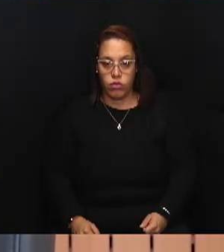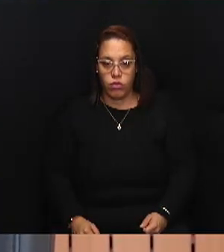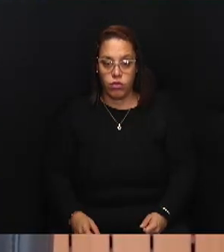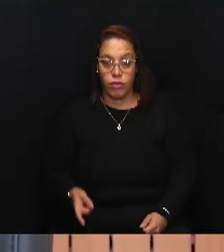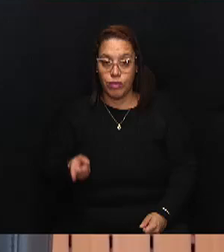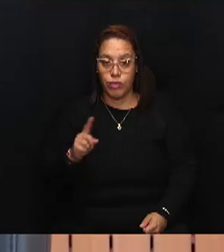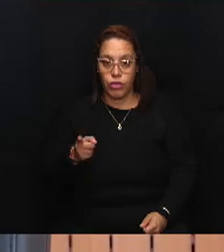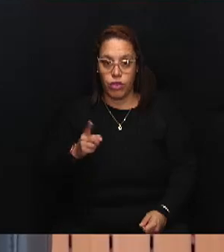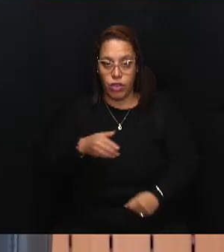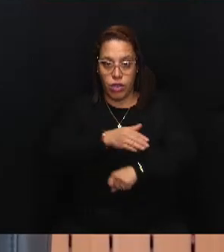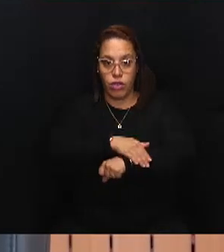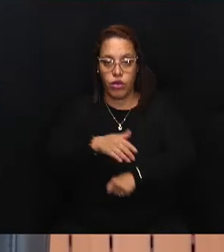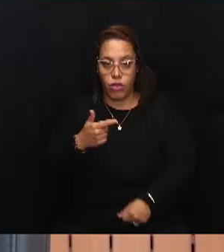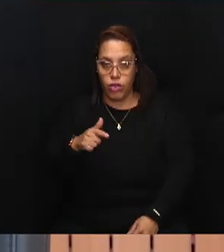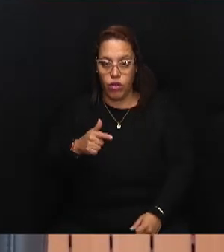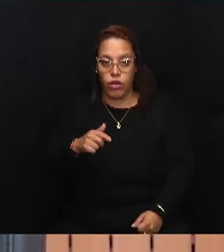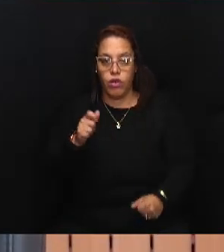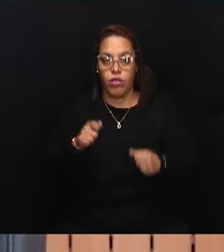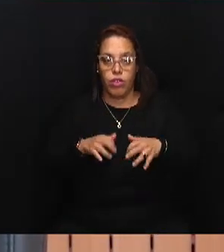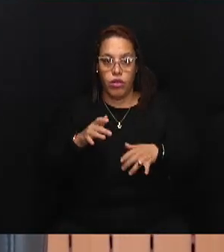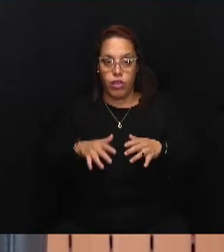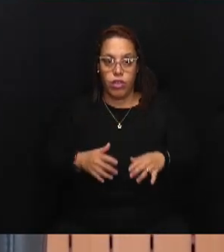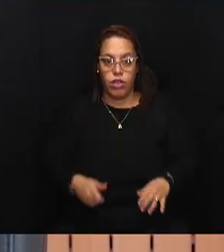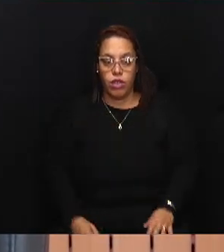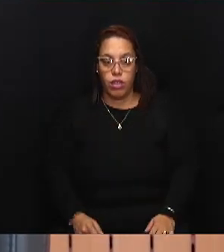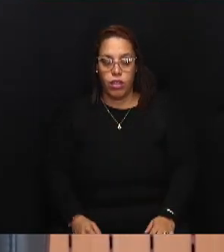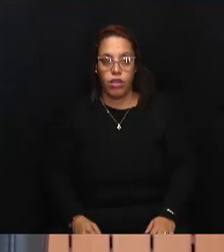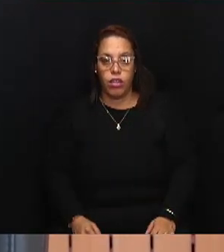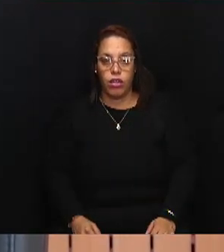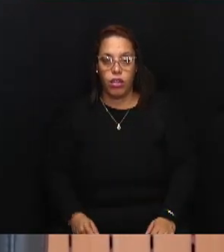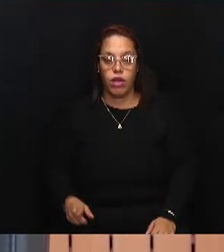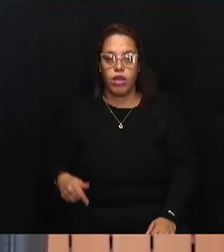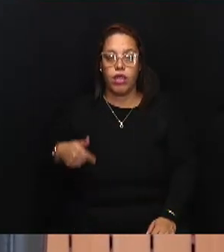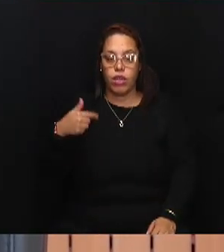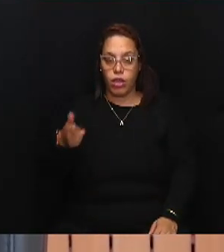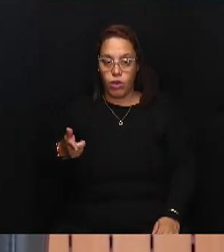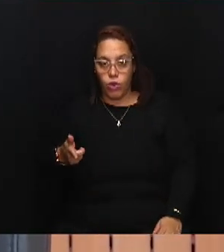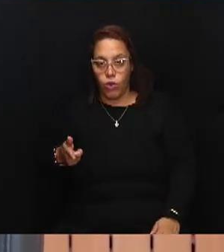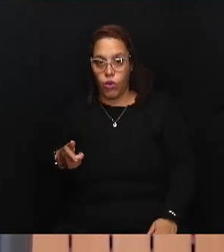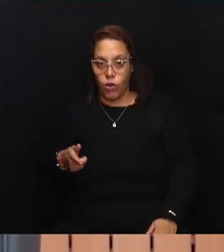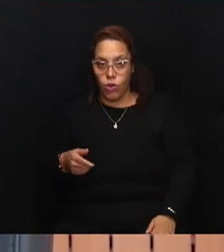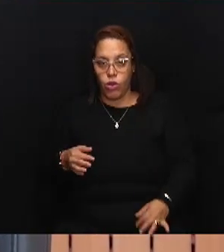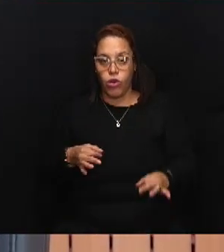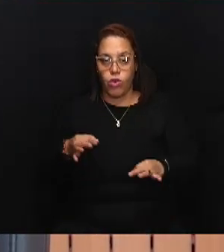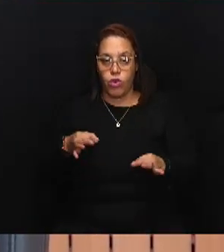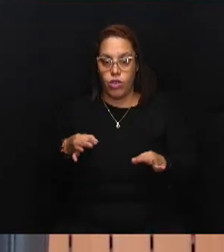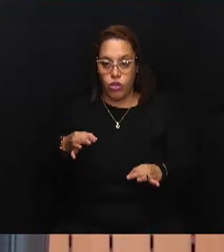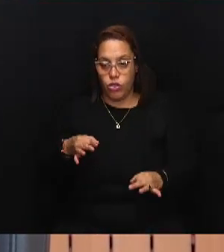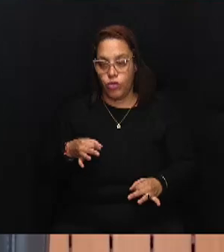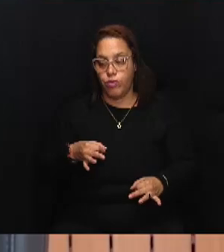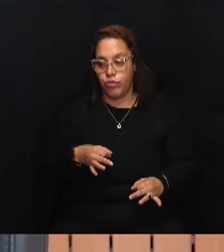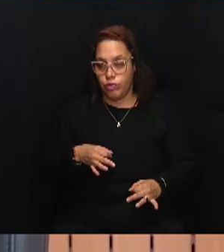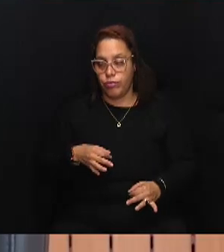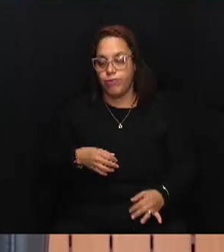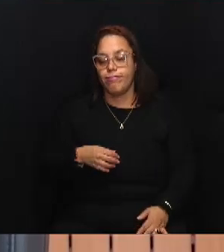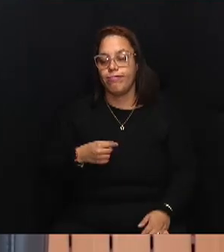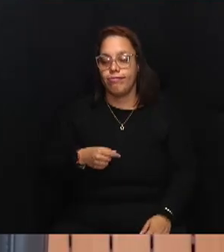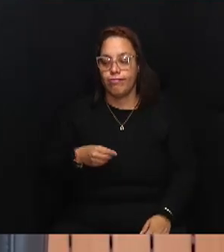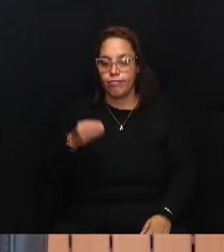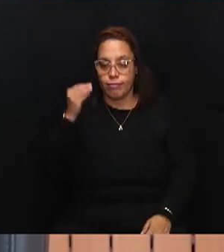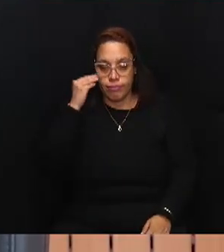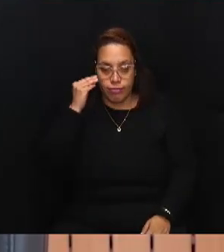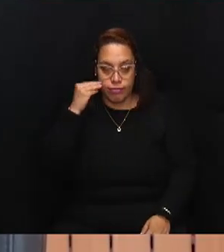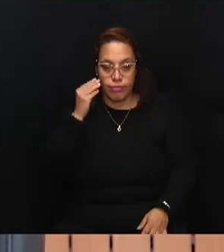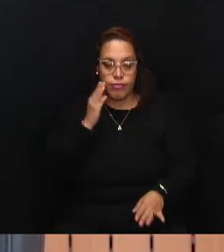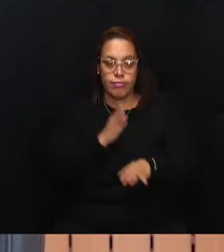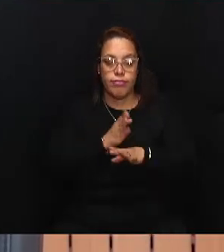essa rua não existe. Aí a gente joga no Google, é tal rua, porque o Google corrige a gente. E aí a gente vai, tenta